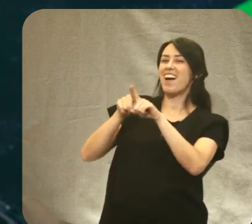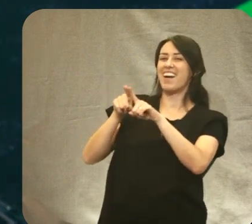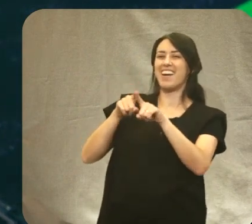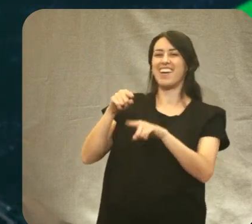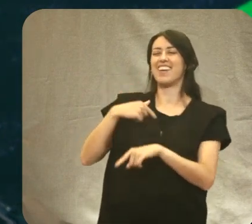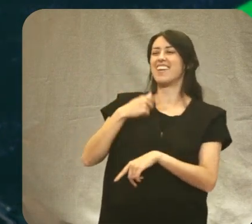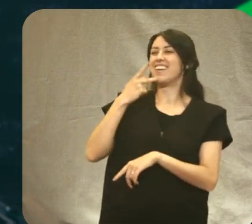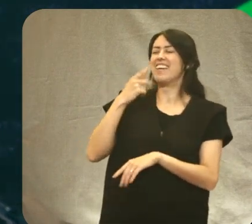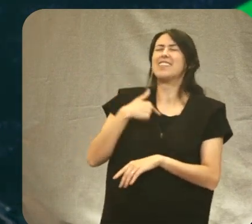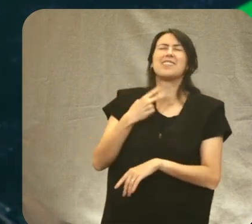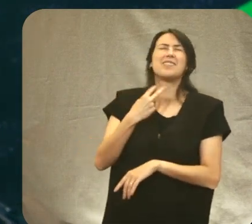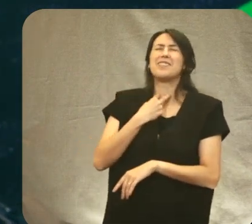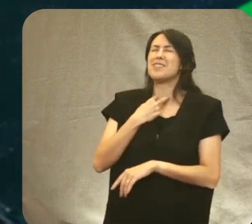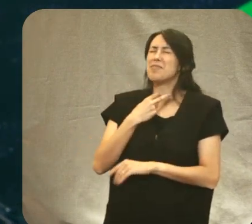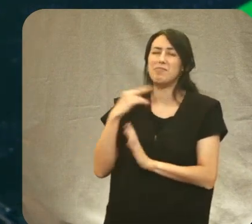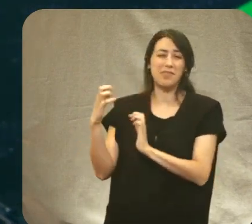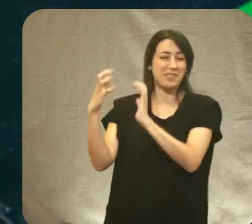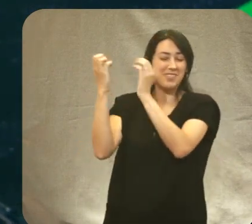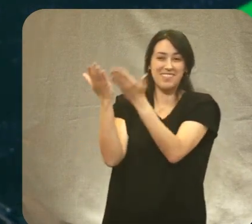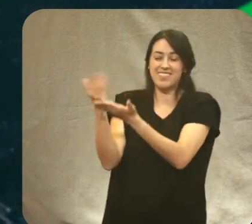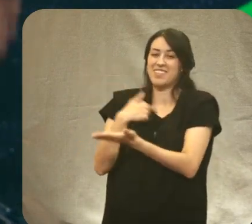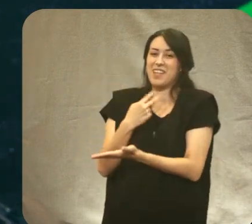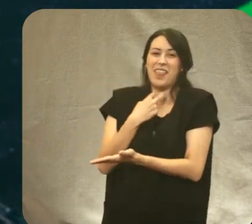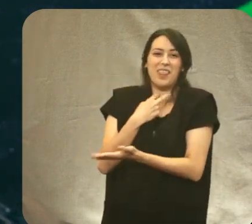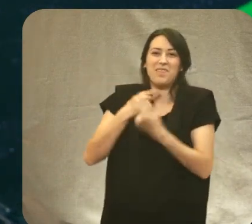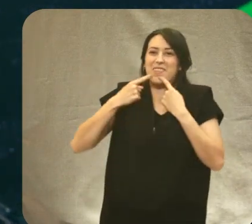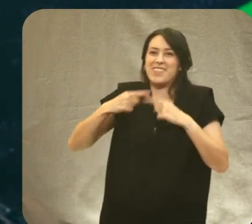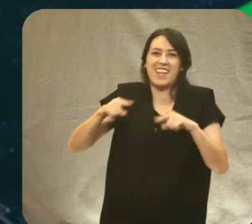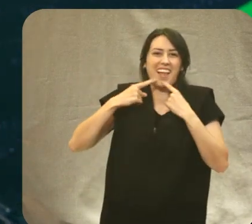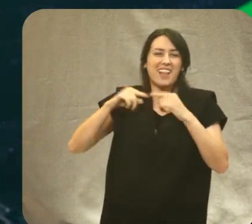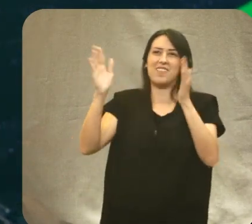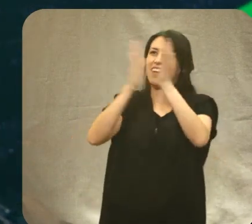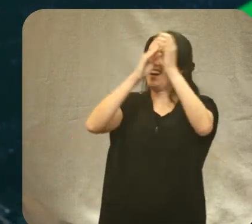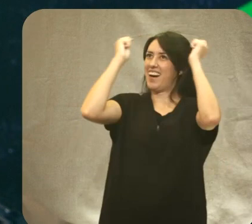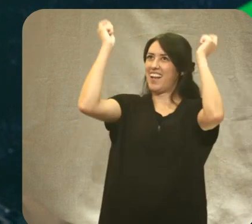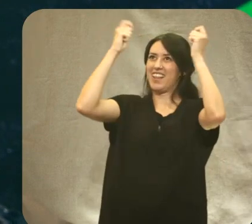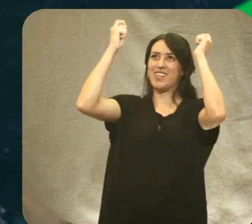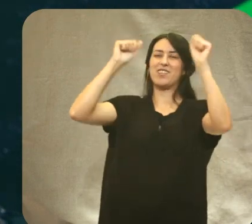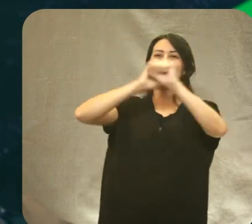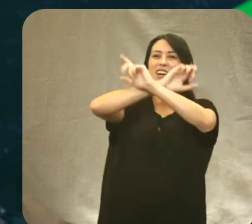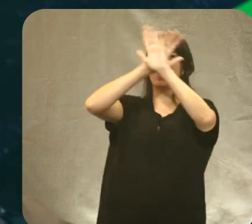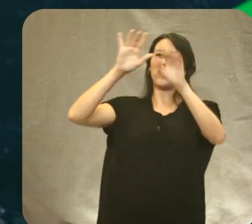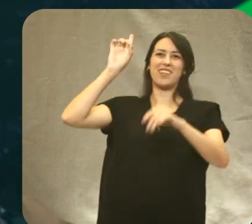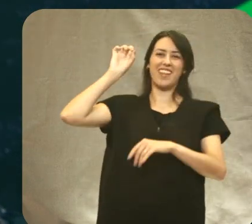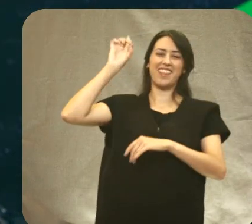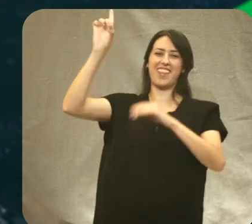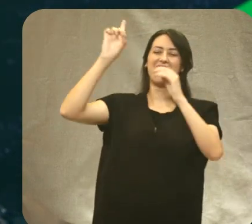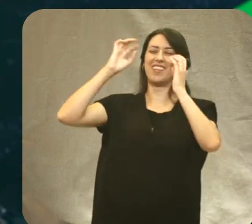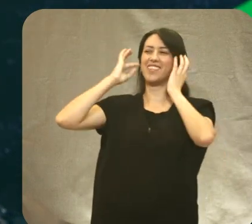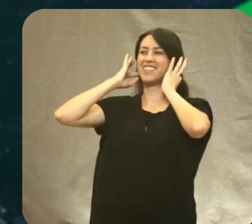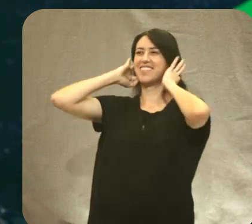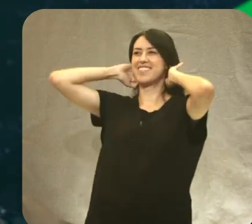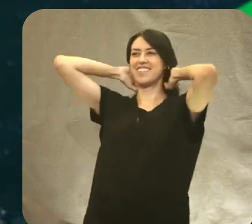Eu não posso mais nem reclamar da internet. Aleluia, glória a Deus.